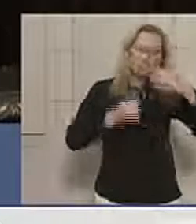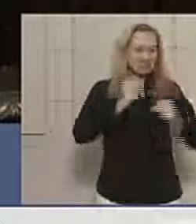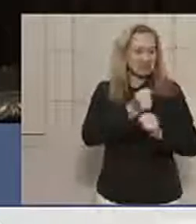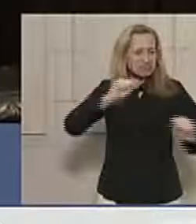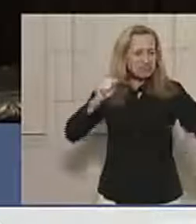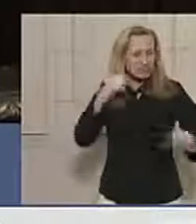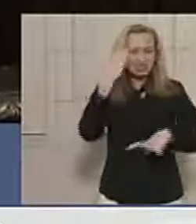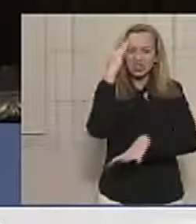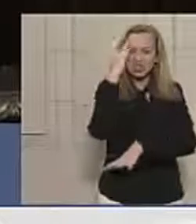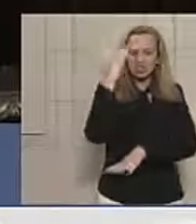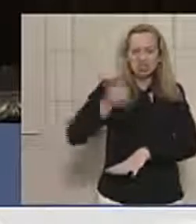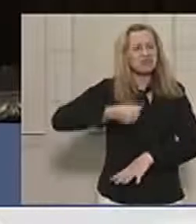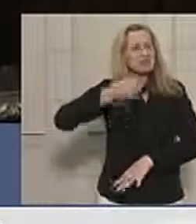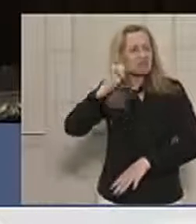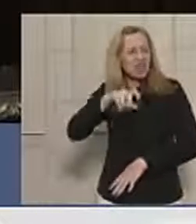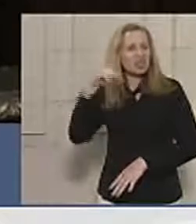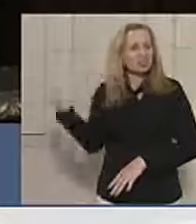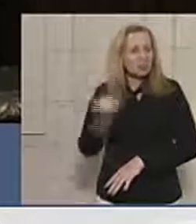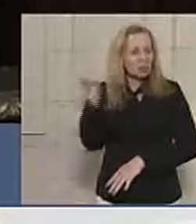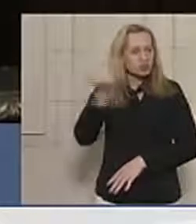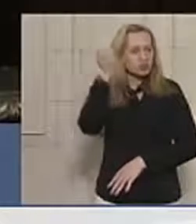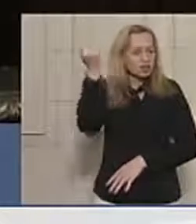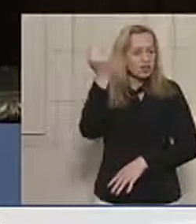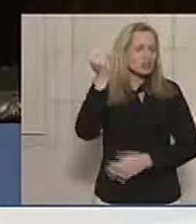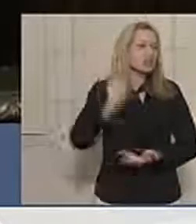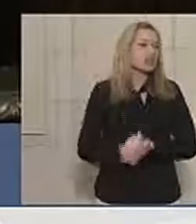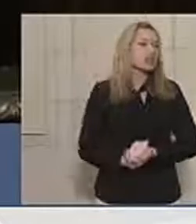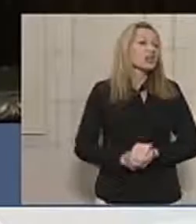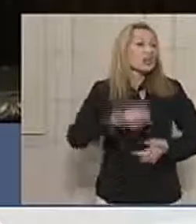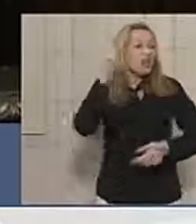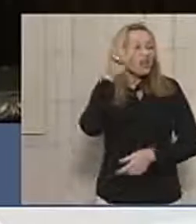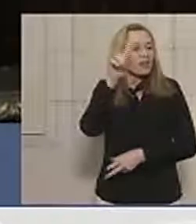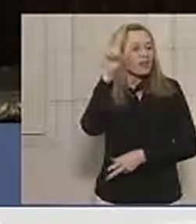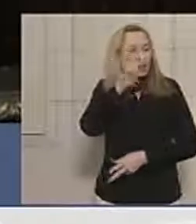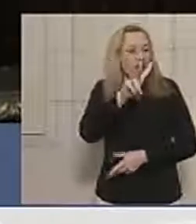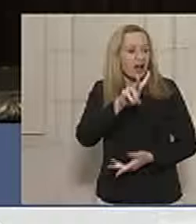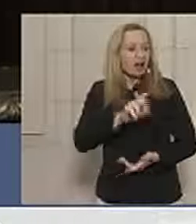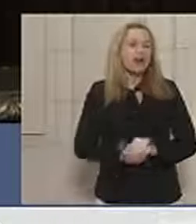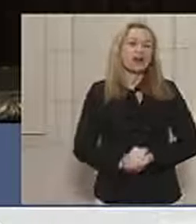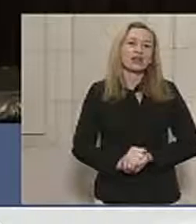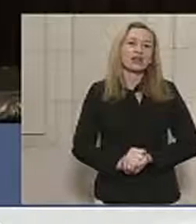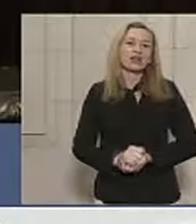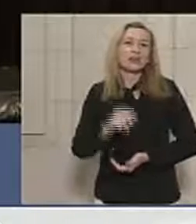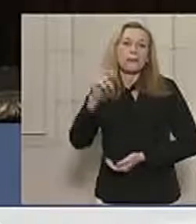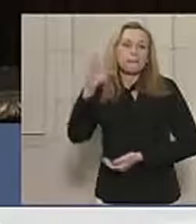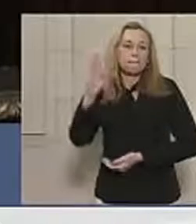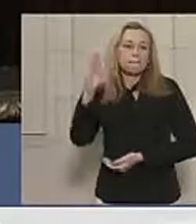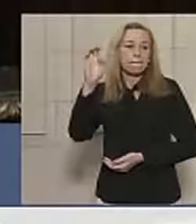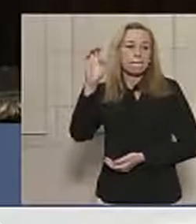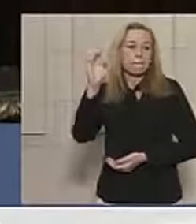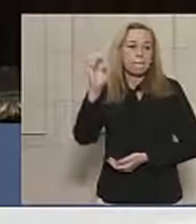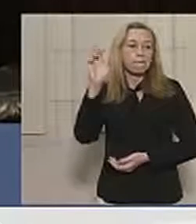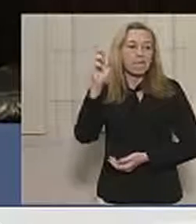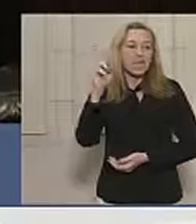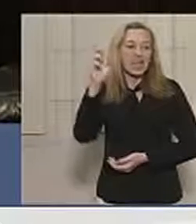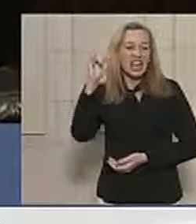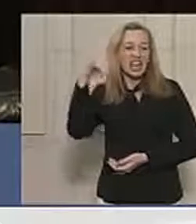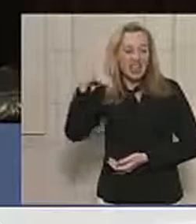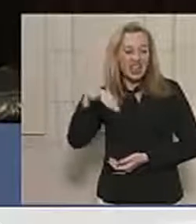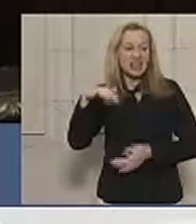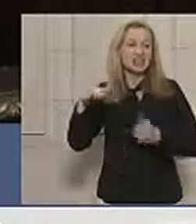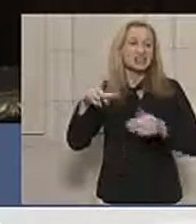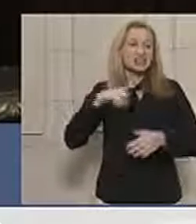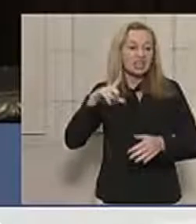esse entendimento da importância desse símbolo, e lembrar que em Berlim houveram protestos contra o